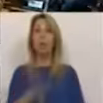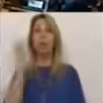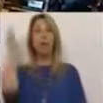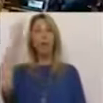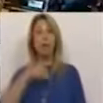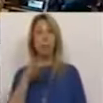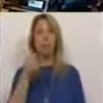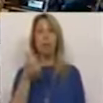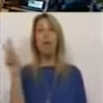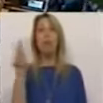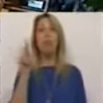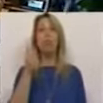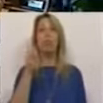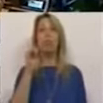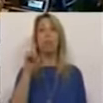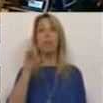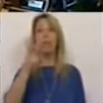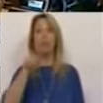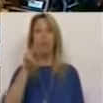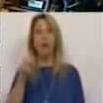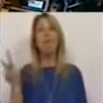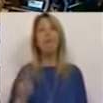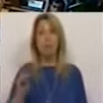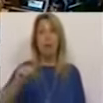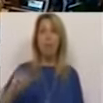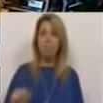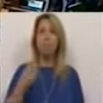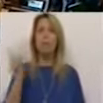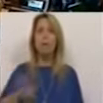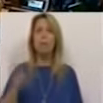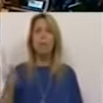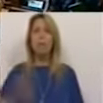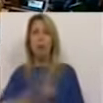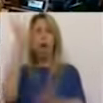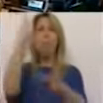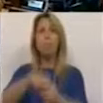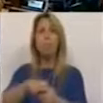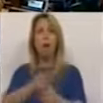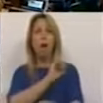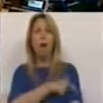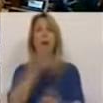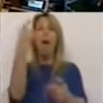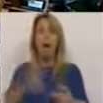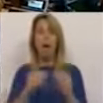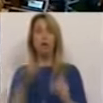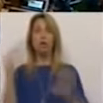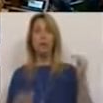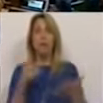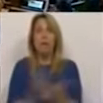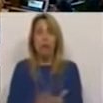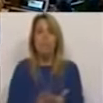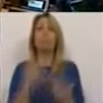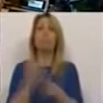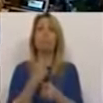A República Bolivariana de Venezuela tem vindo a ser vítima de recorrentes ações de ingerência e desestabilização,